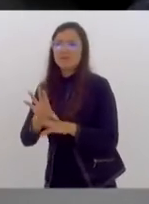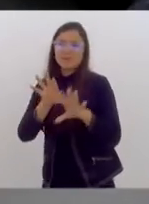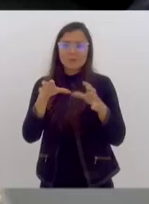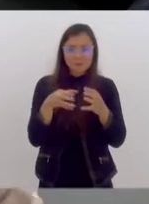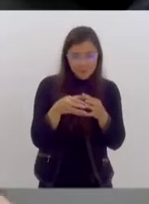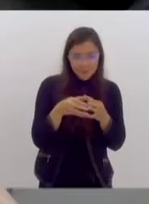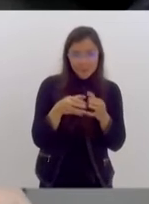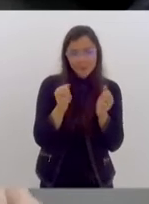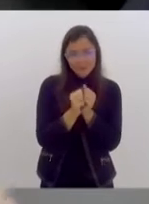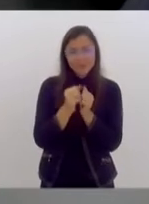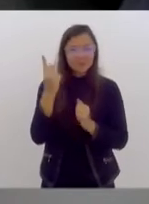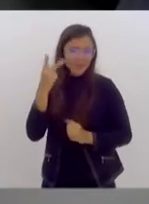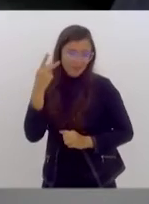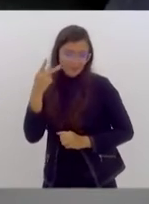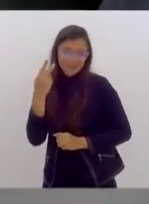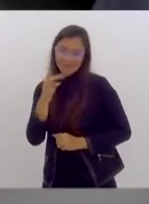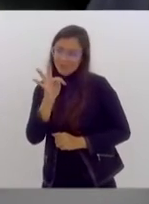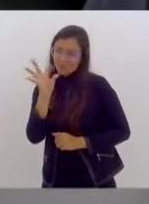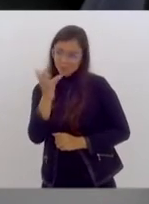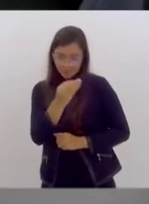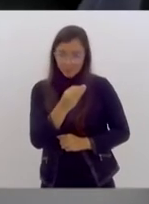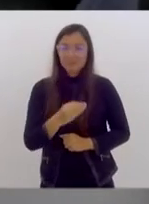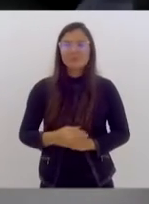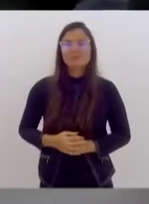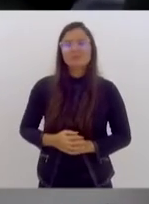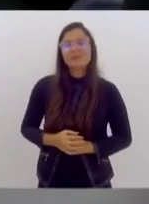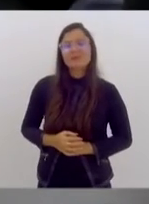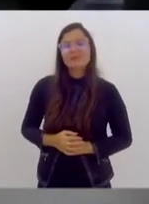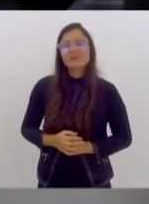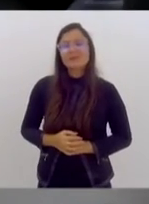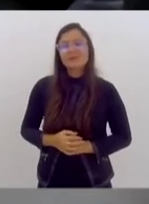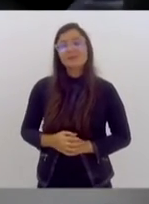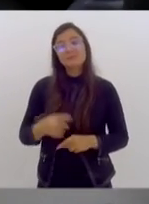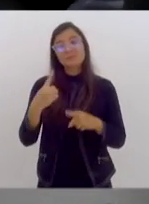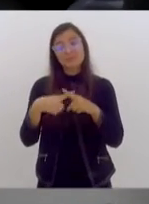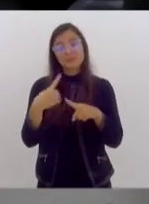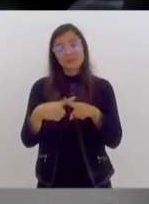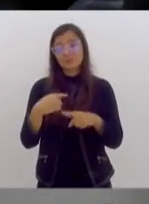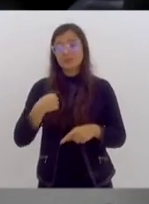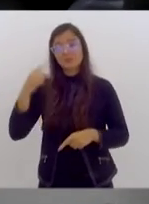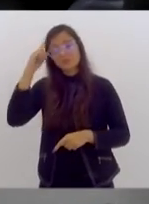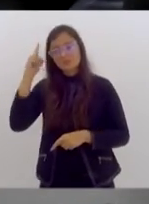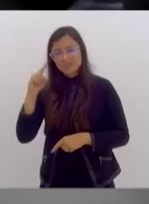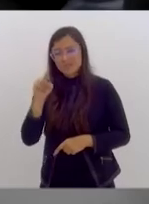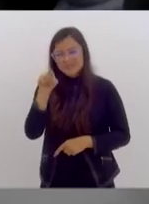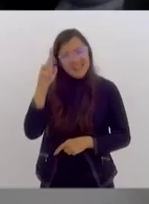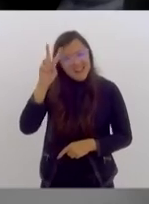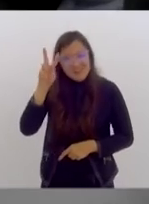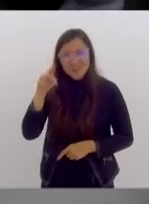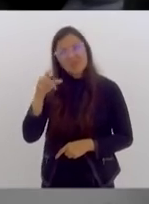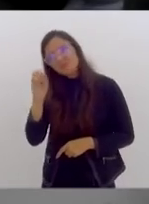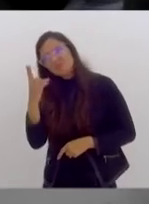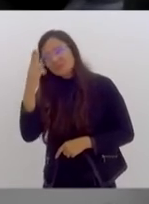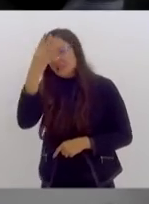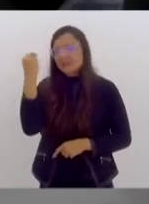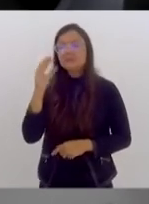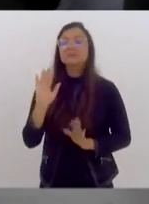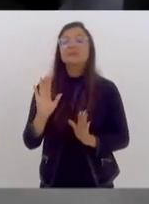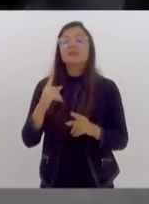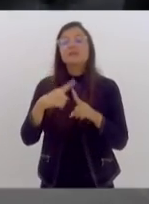os outros parlamentares né porque não sei se vossa excelência lembra mas quando eu cheguei aqui